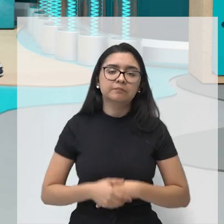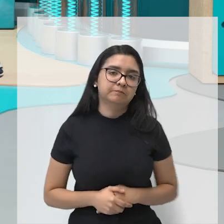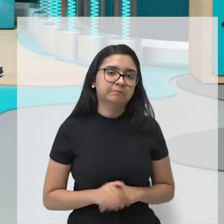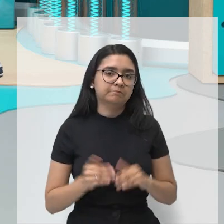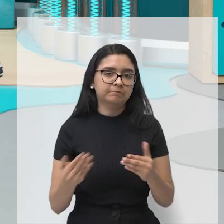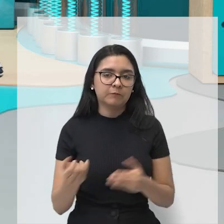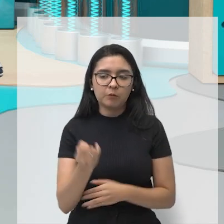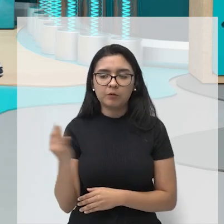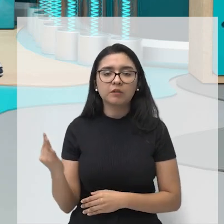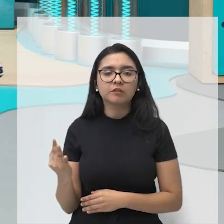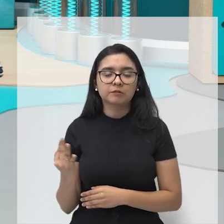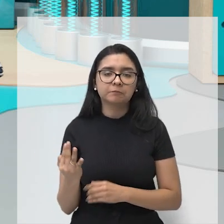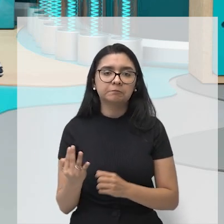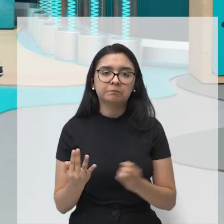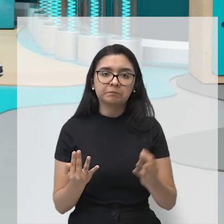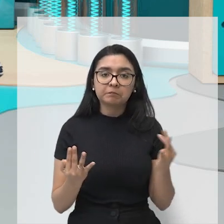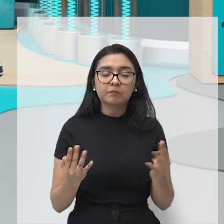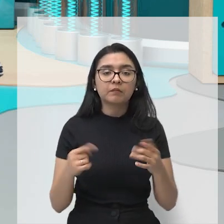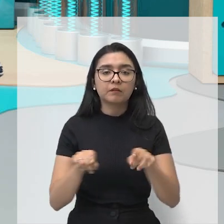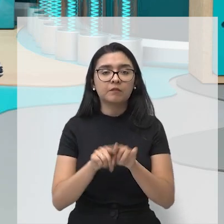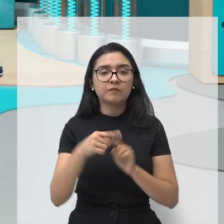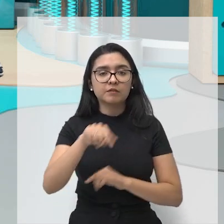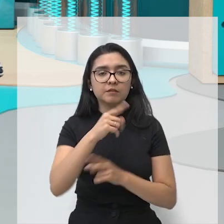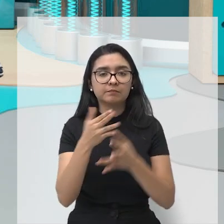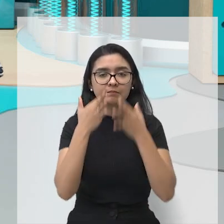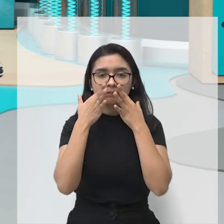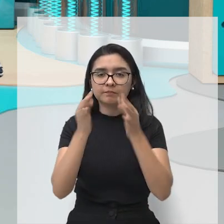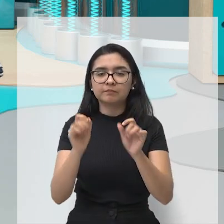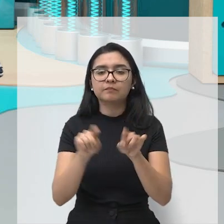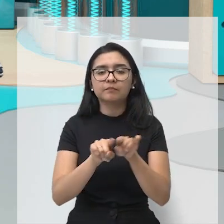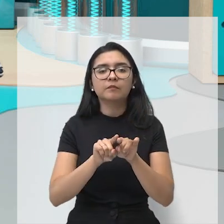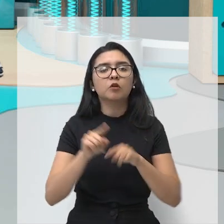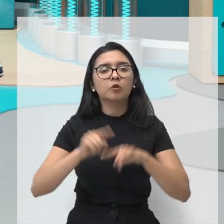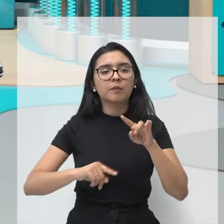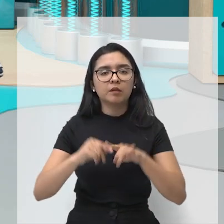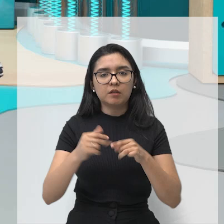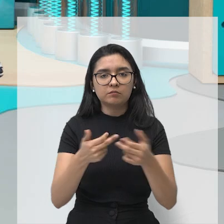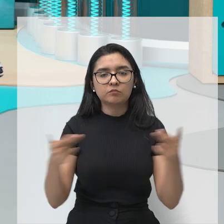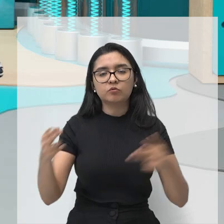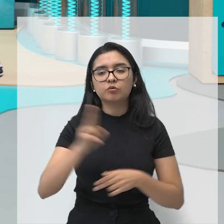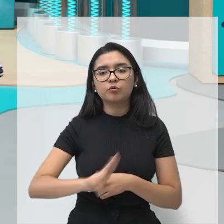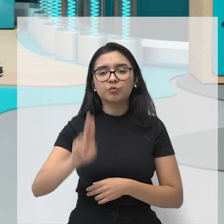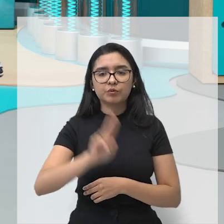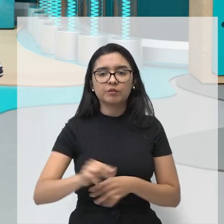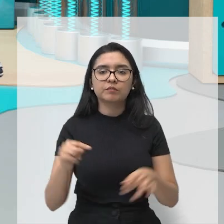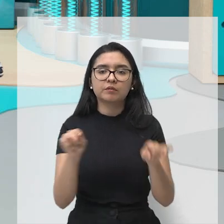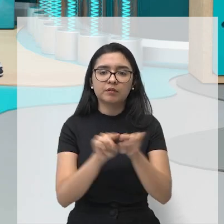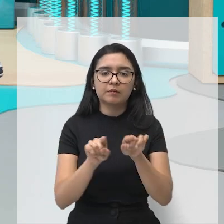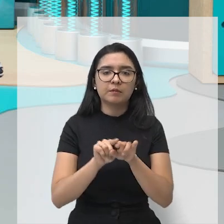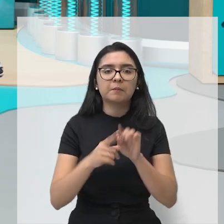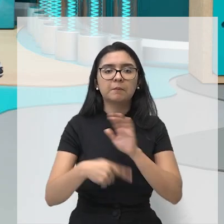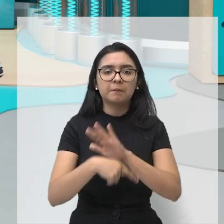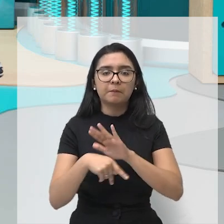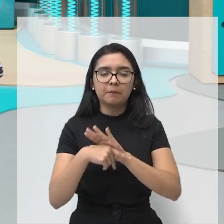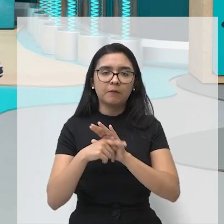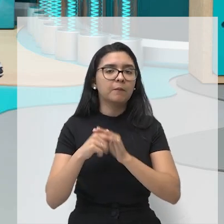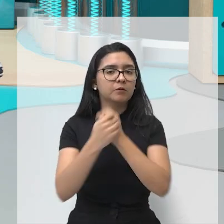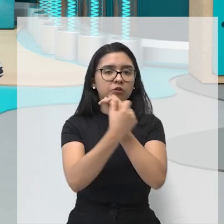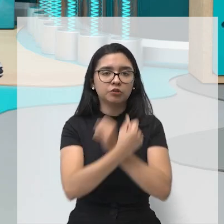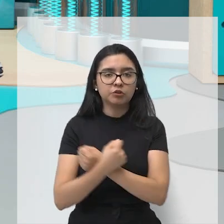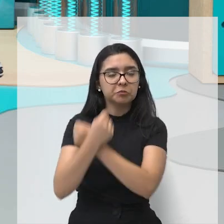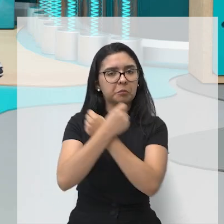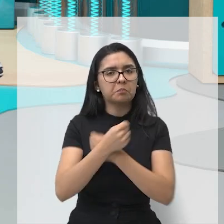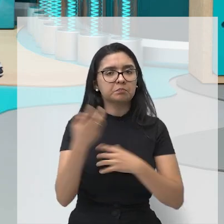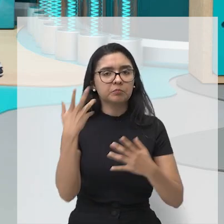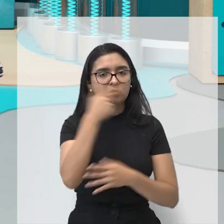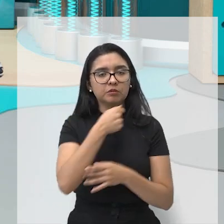de atletas do time adversário. Não sei se vocês prestaram atenção também nos equipamentos que eles estavam utilizando, os equipamentos muito bonitos, de